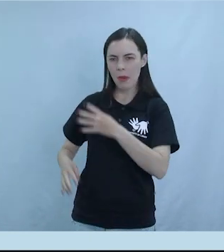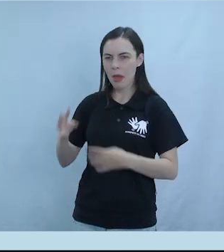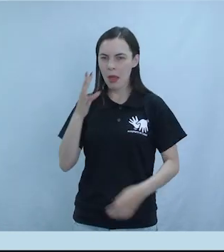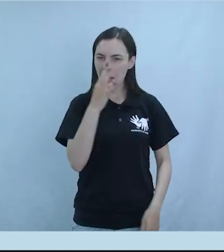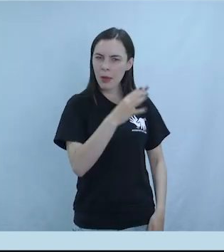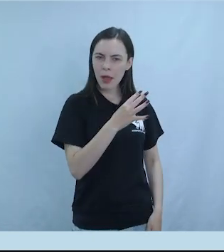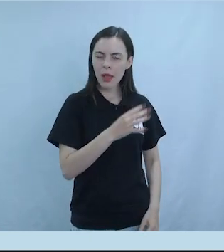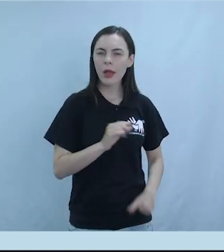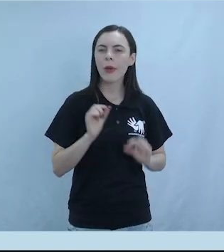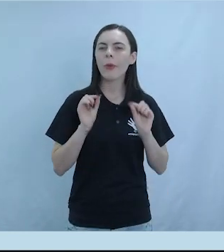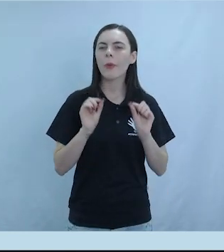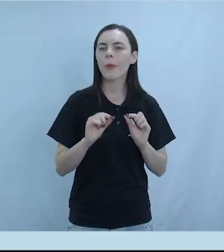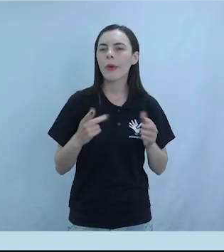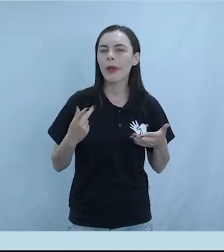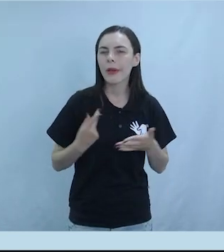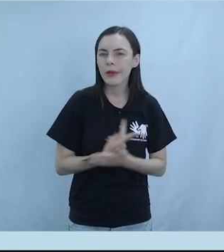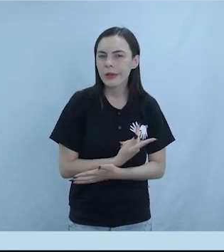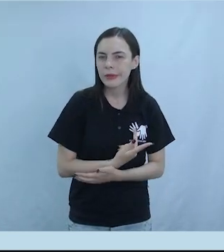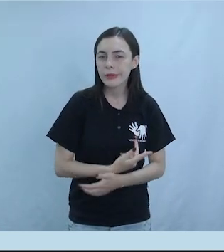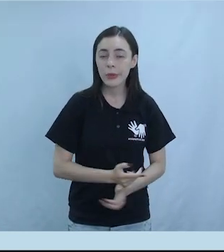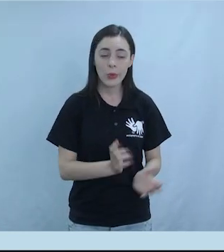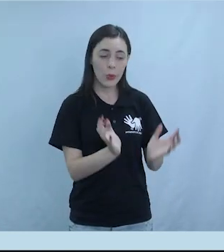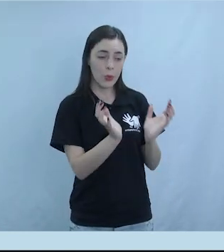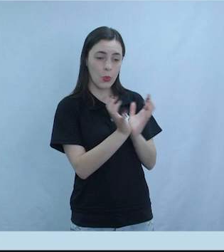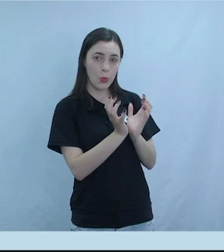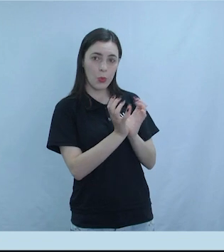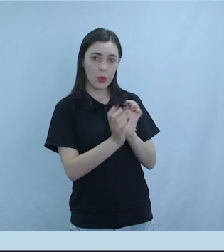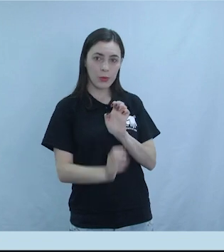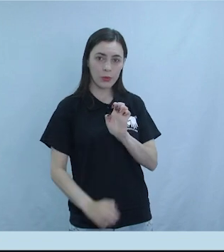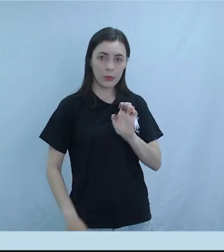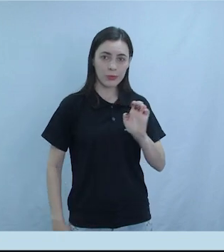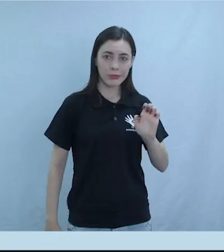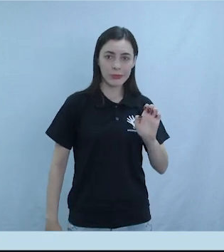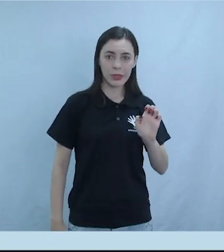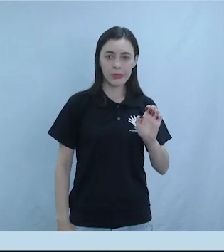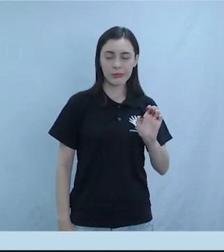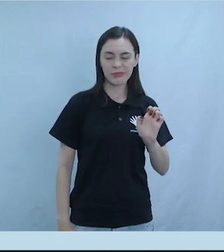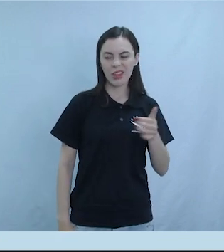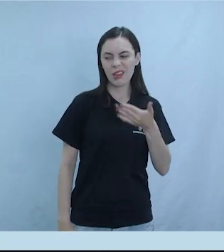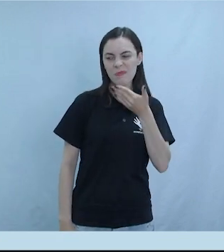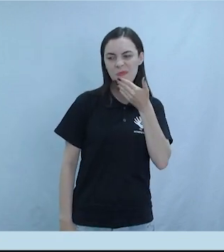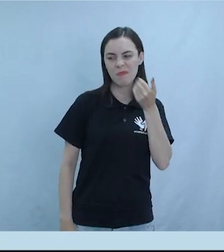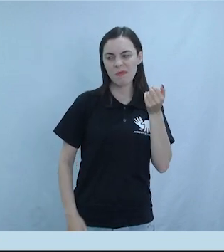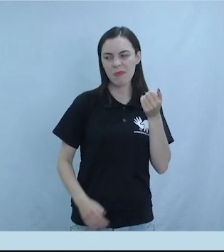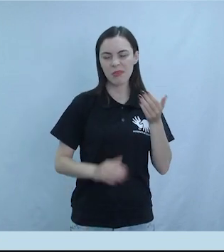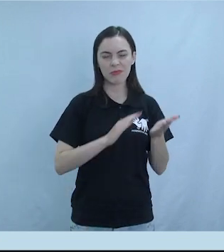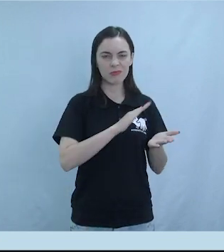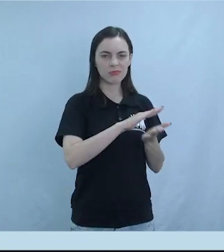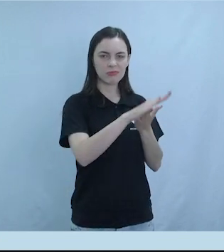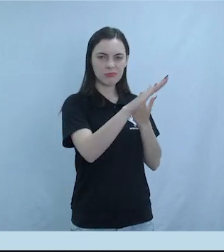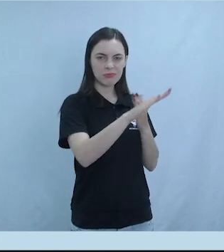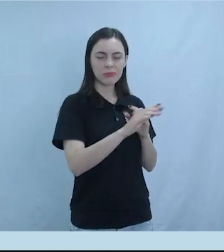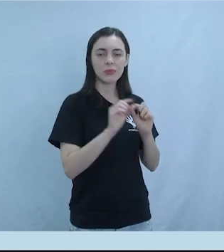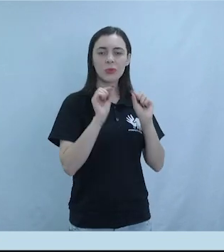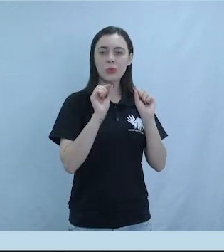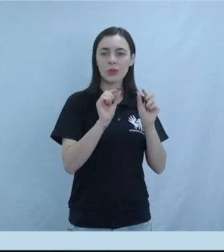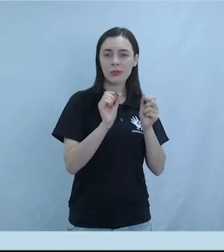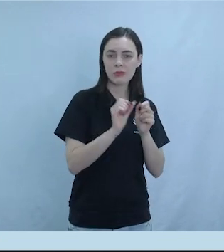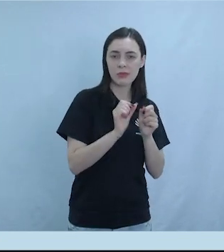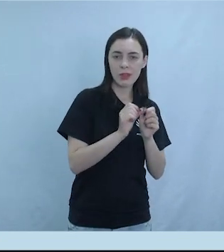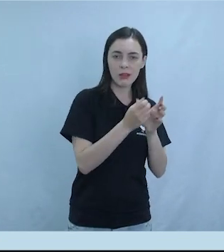acusar. Resultado: os canhotos preferiram se retirar